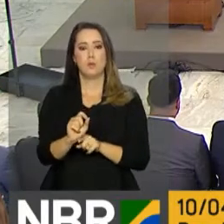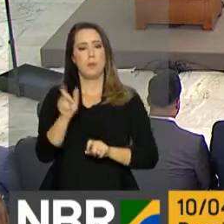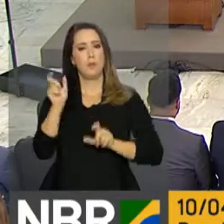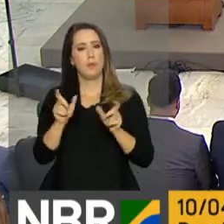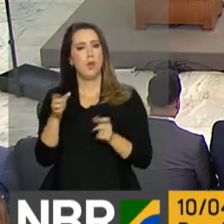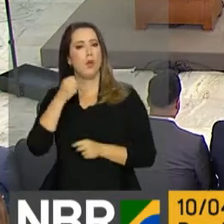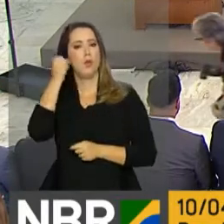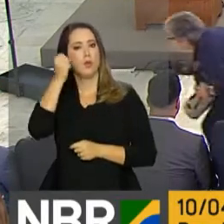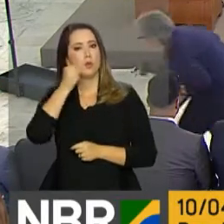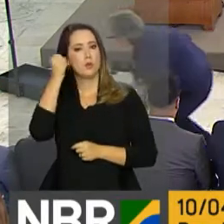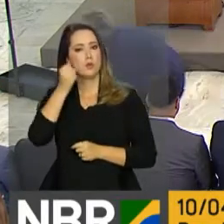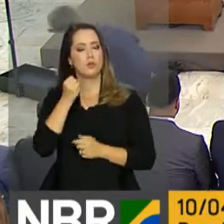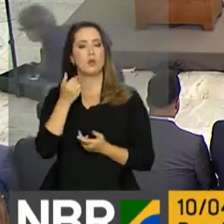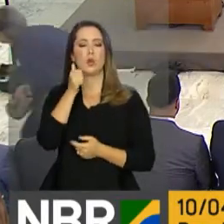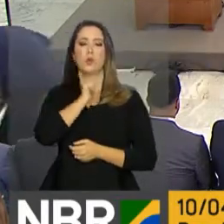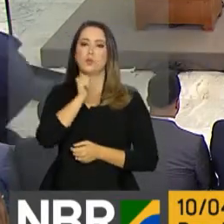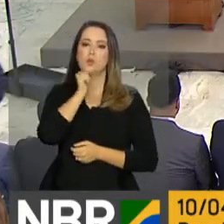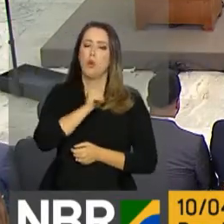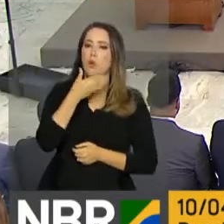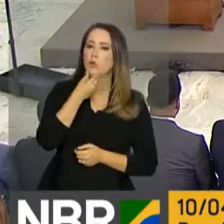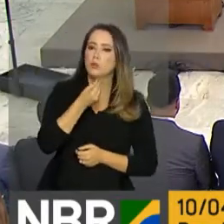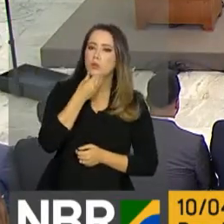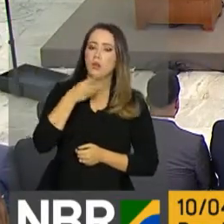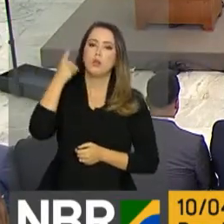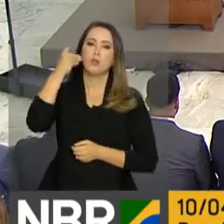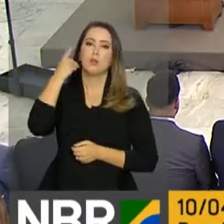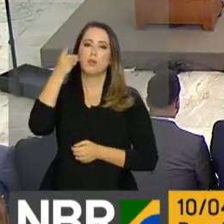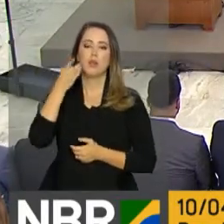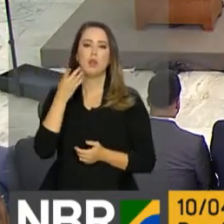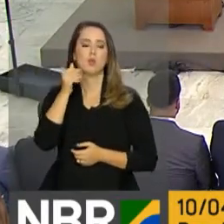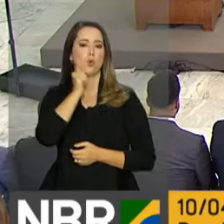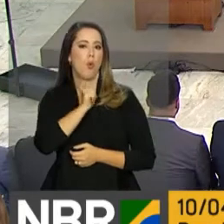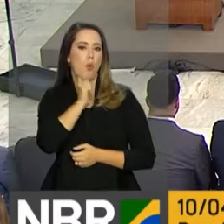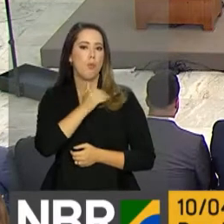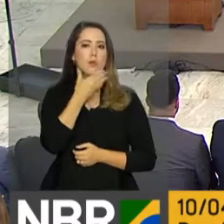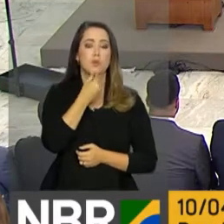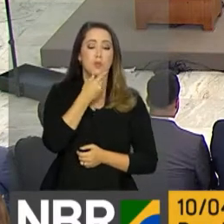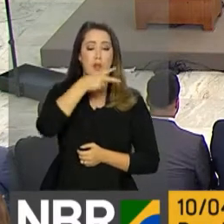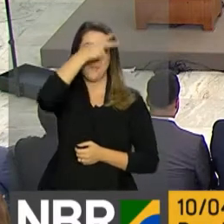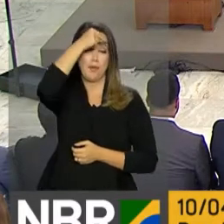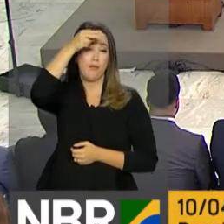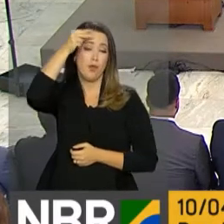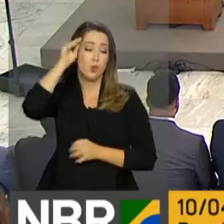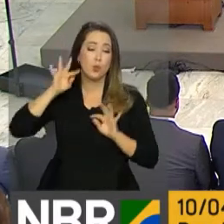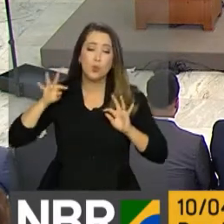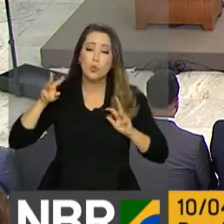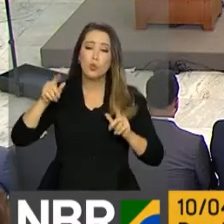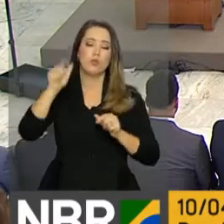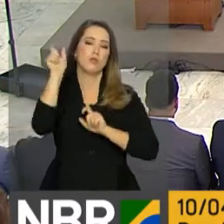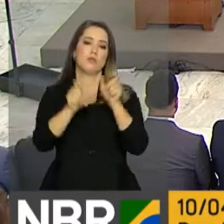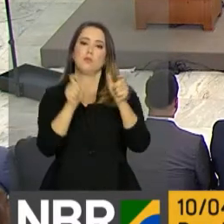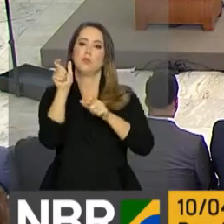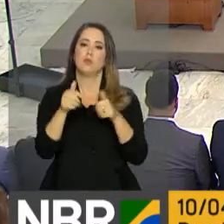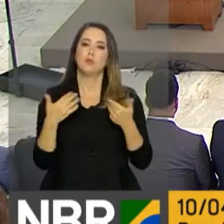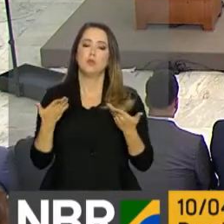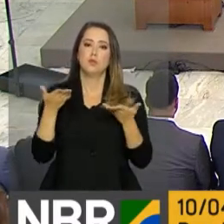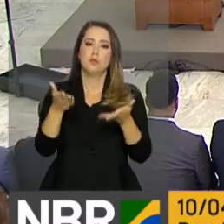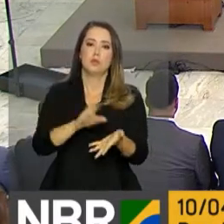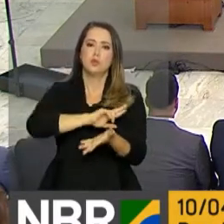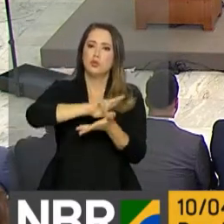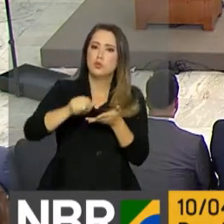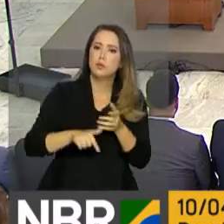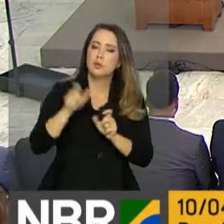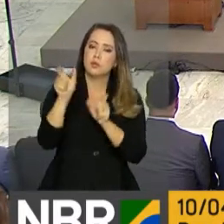os senadores, senadoras, deputados, deputadas, prefeitos, enfim, as mais